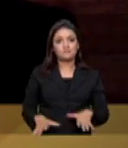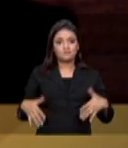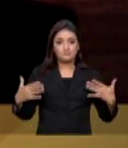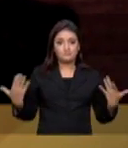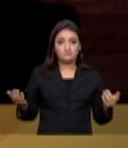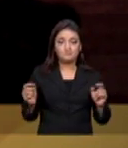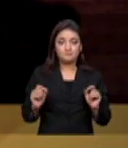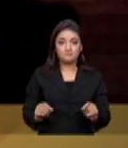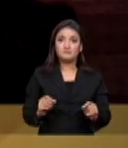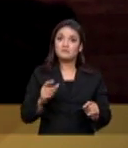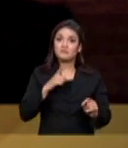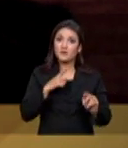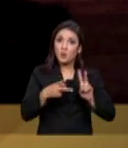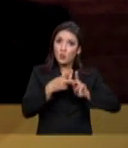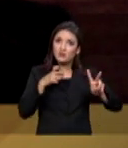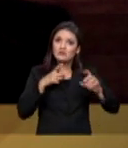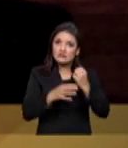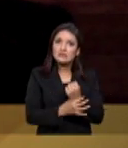segurar